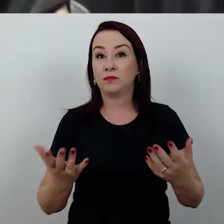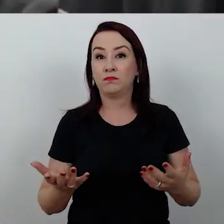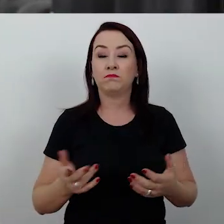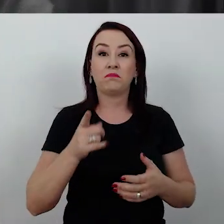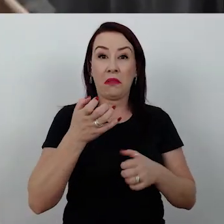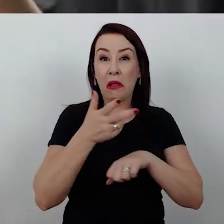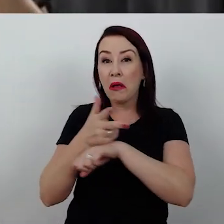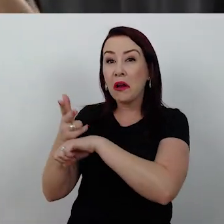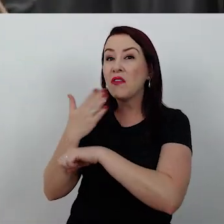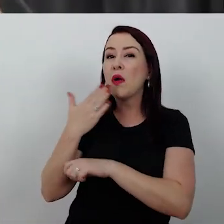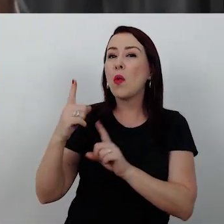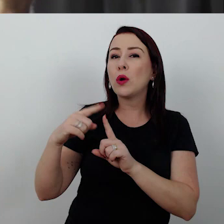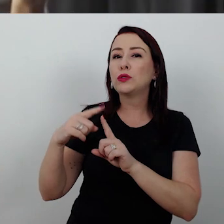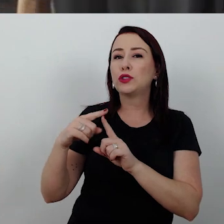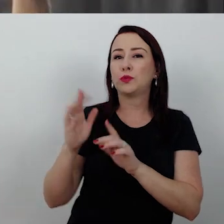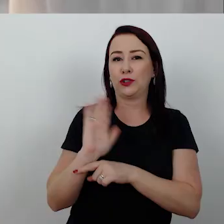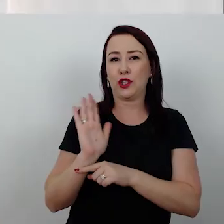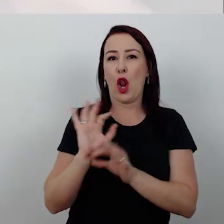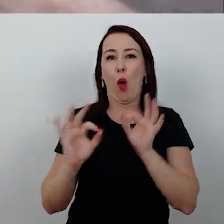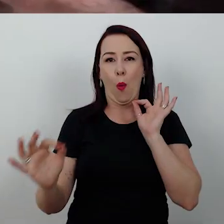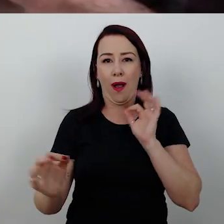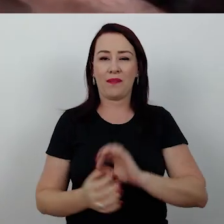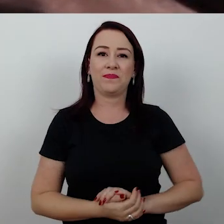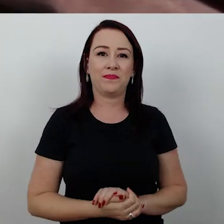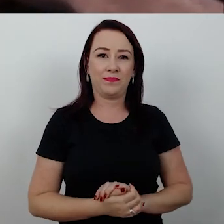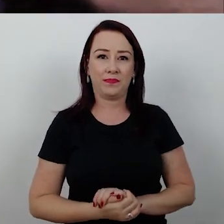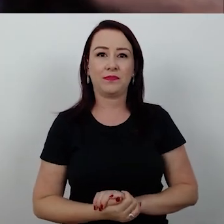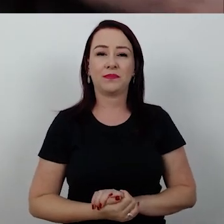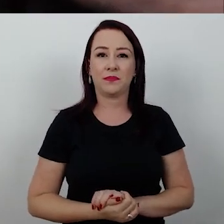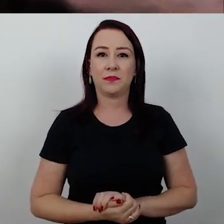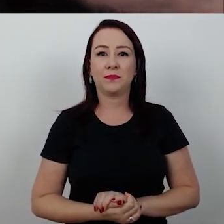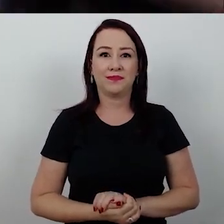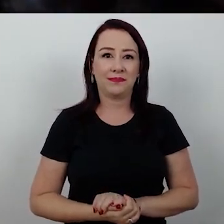Mas eu quero fazer um longa, mas que longa eu quero fazer?